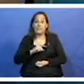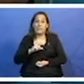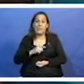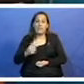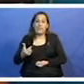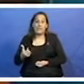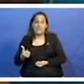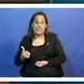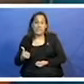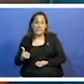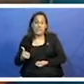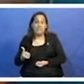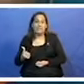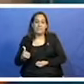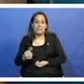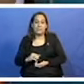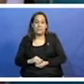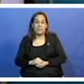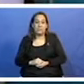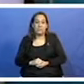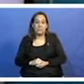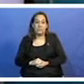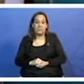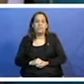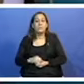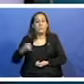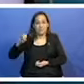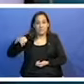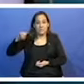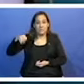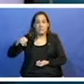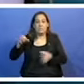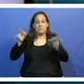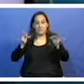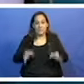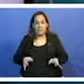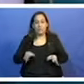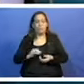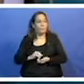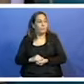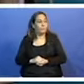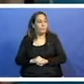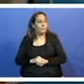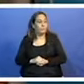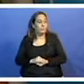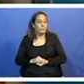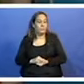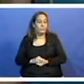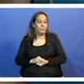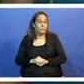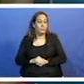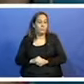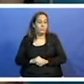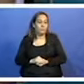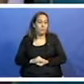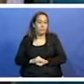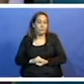versos, eu posso chamar de sextilha. Então, ali a resposta é sim.